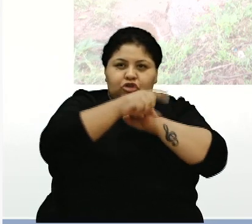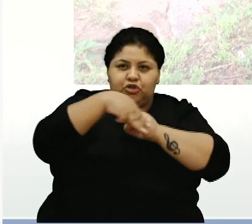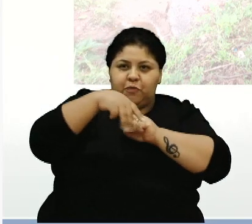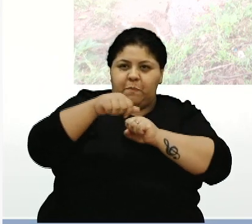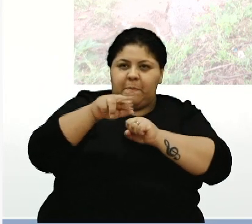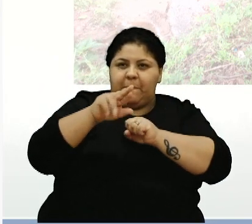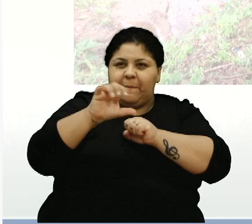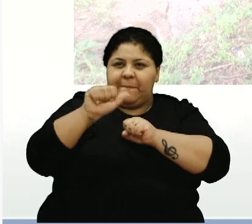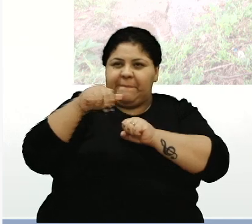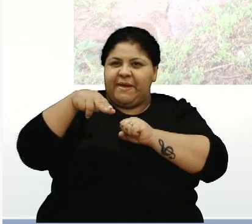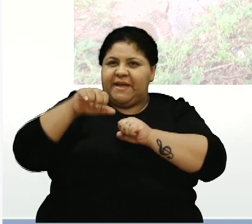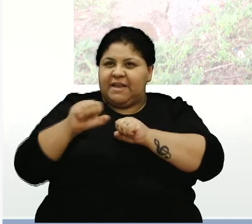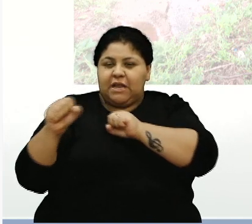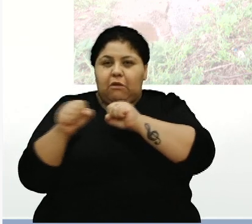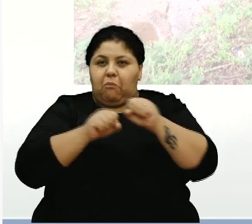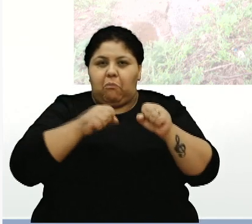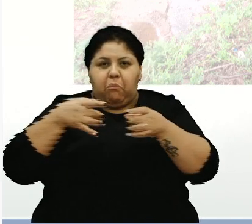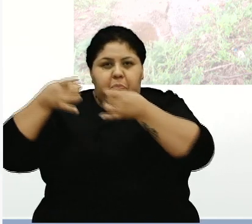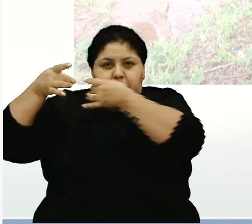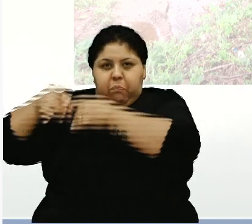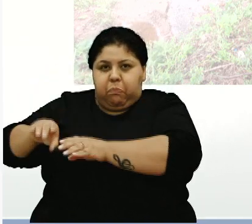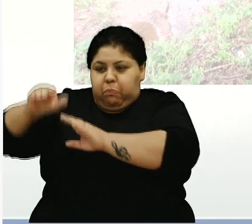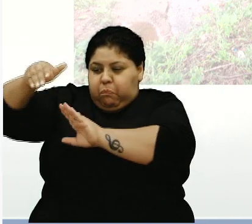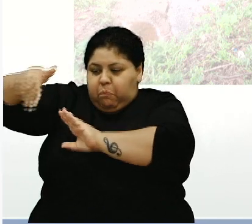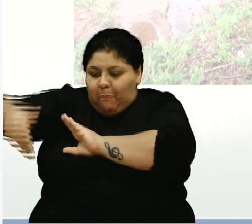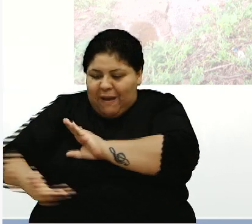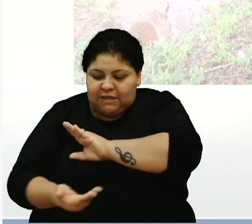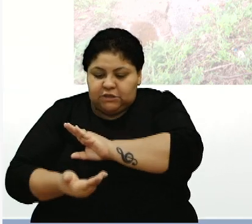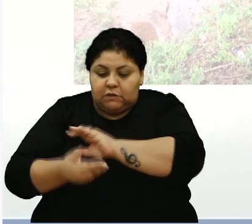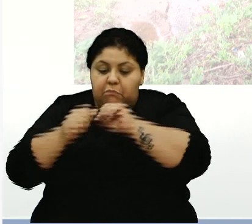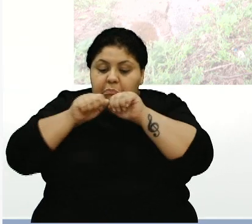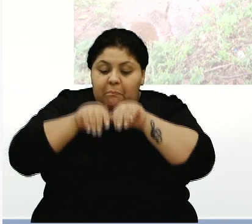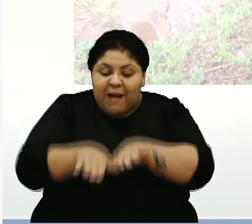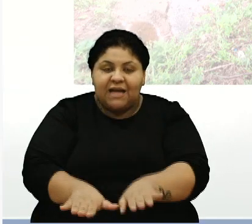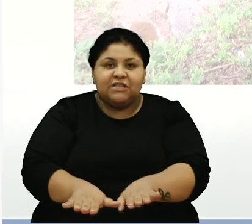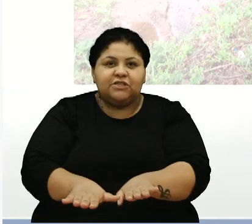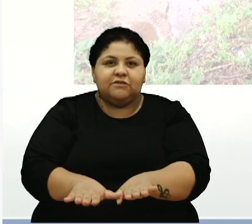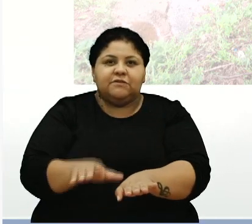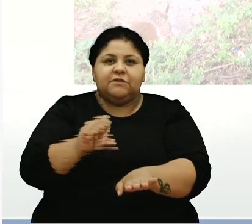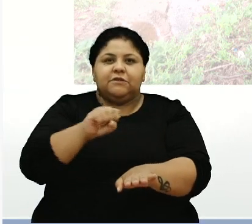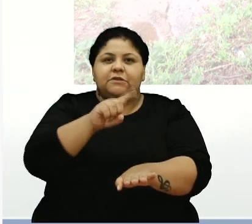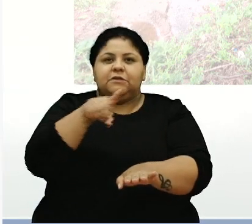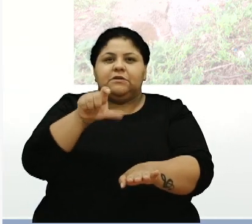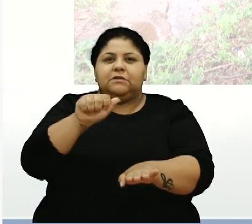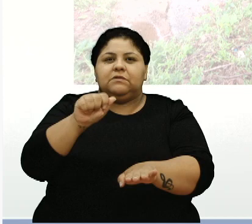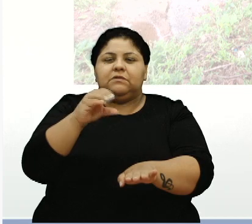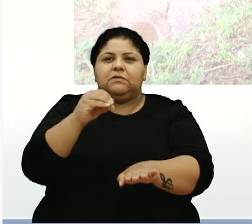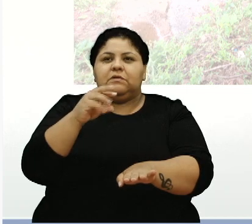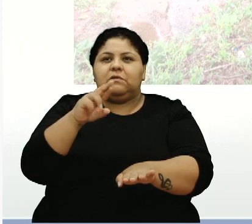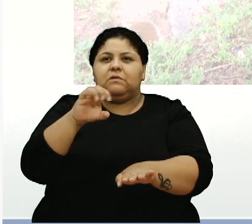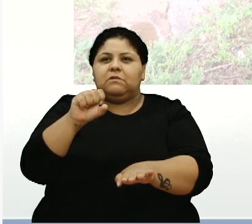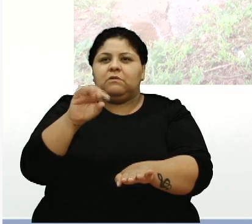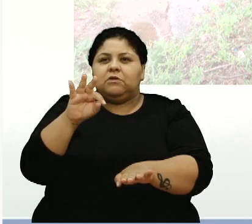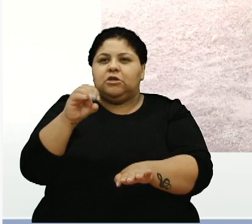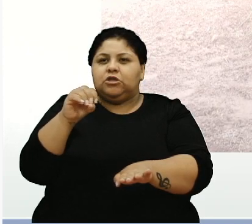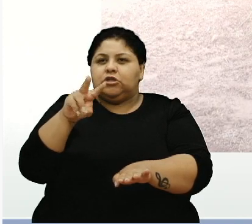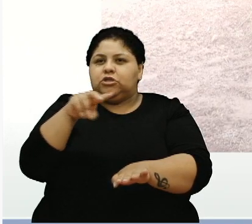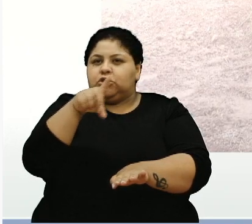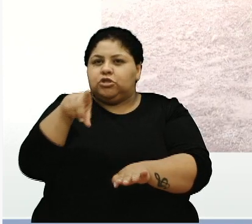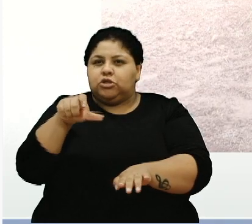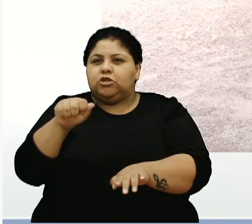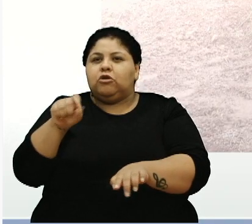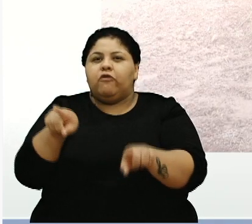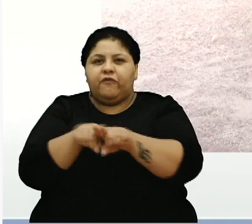acaba atingindo a parte baixa, que é no bairro São Cristóvão e Castelo. Tem